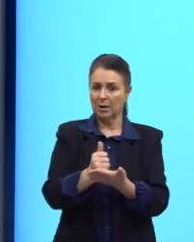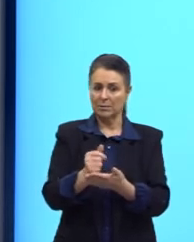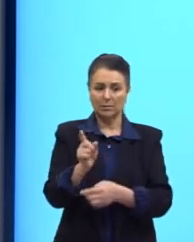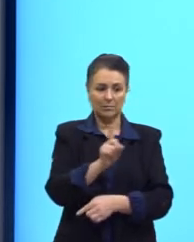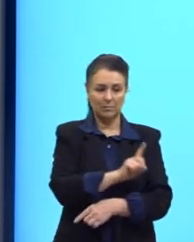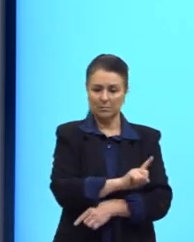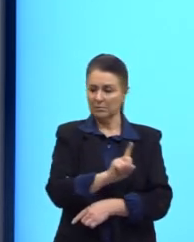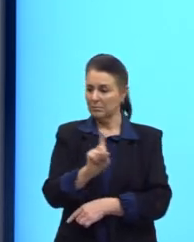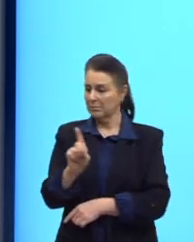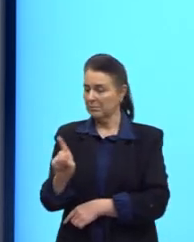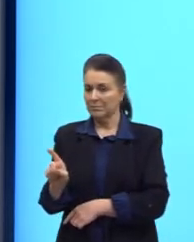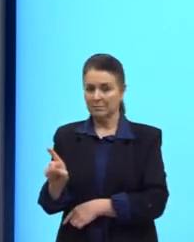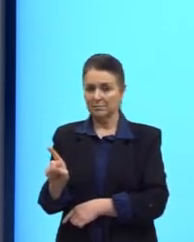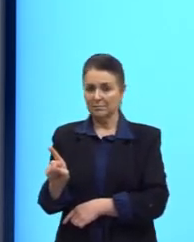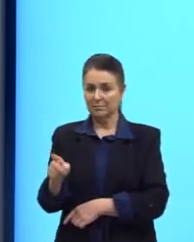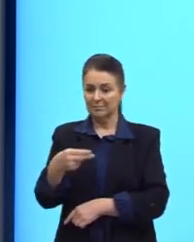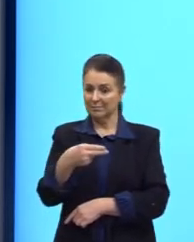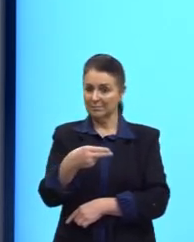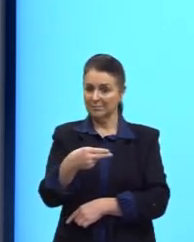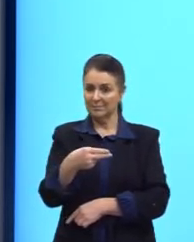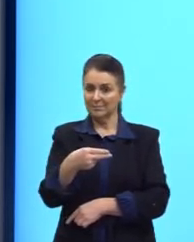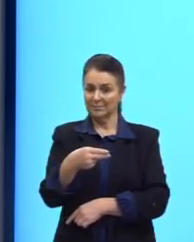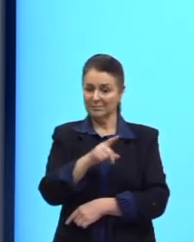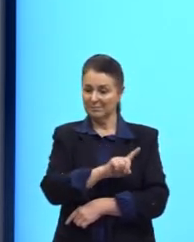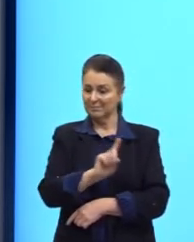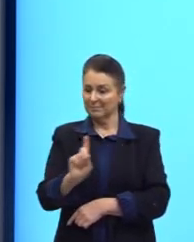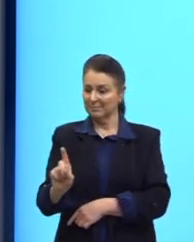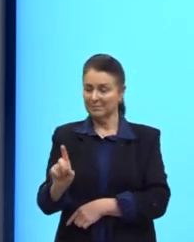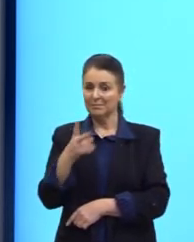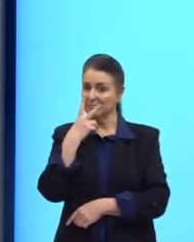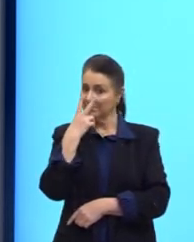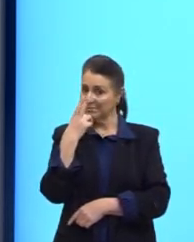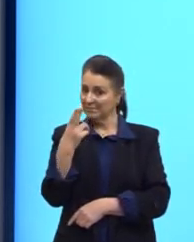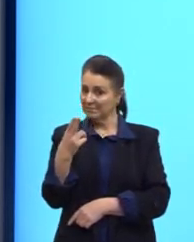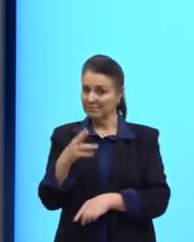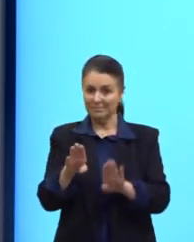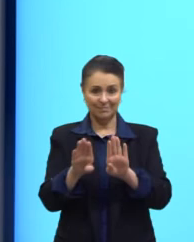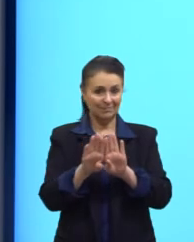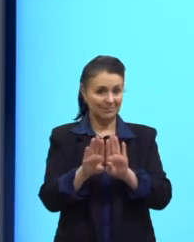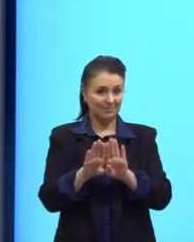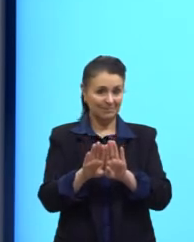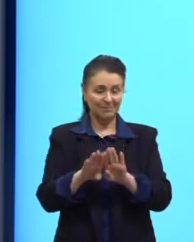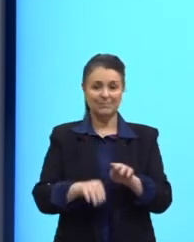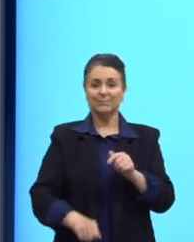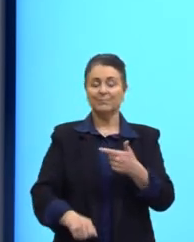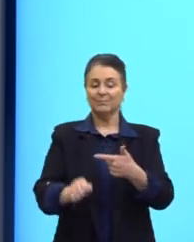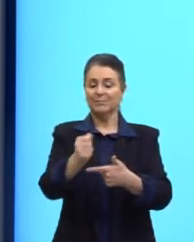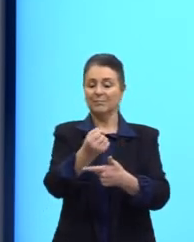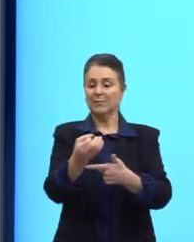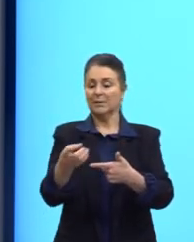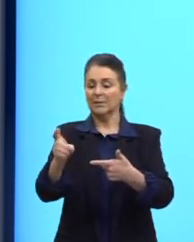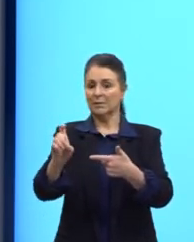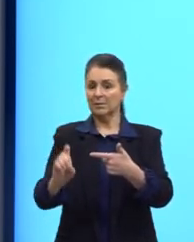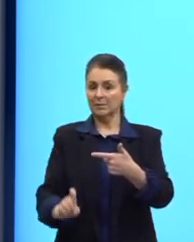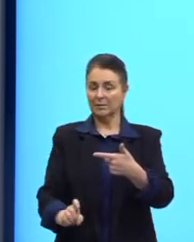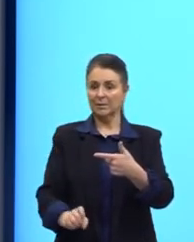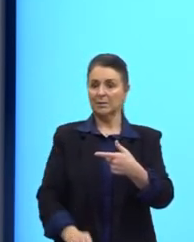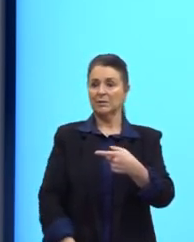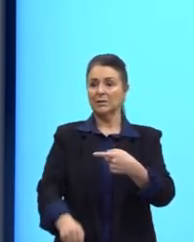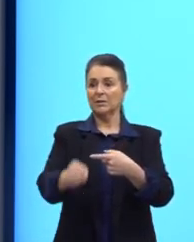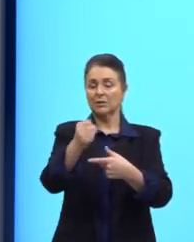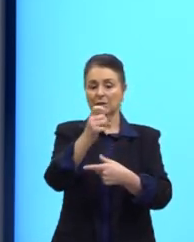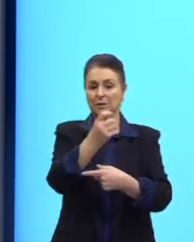lados da Igualdade são iguais um exemplo então o logaritmo de 3x - 3